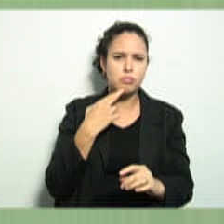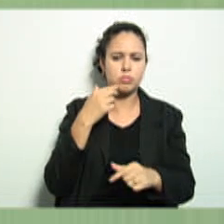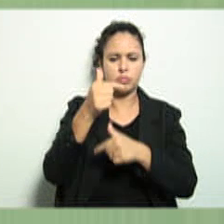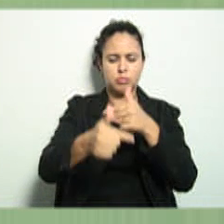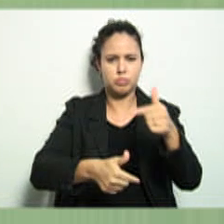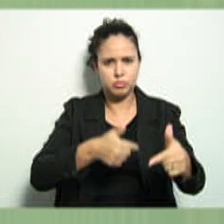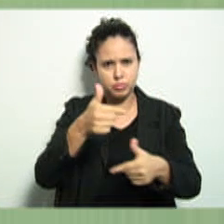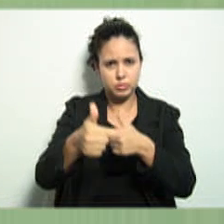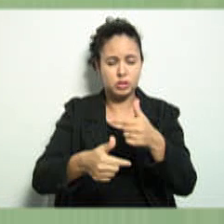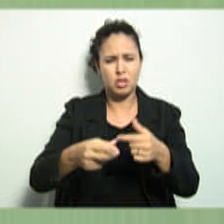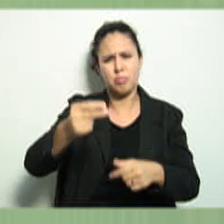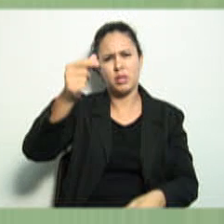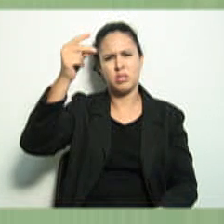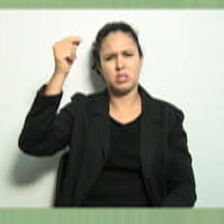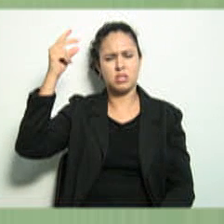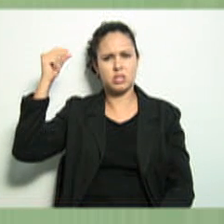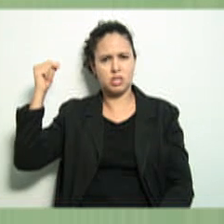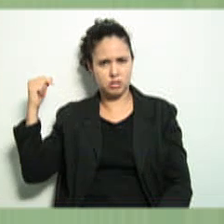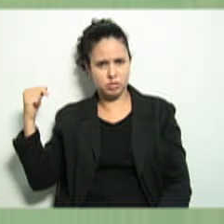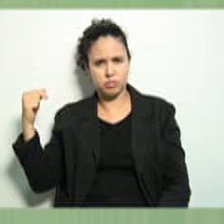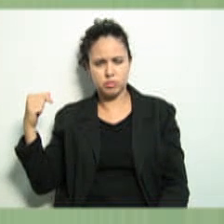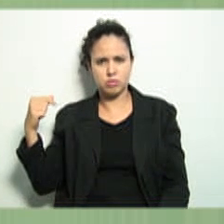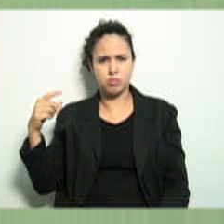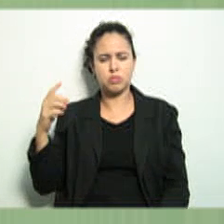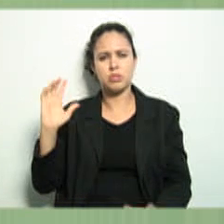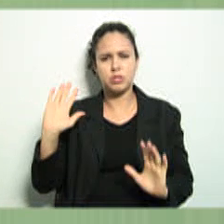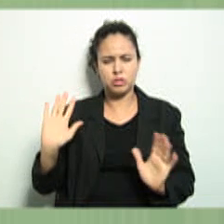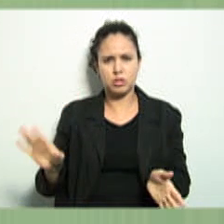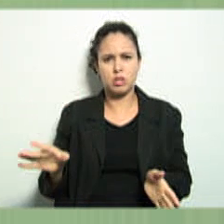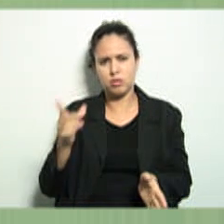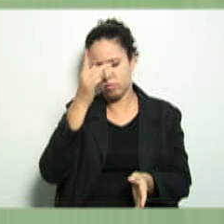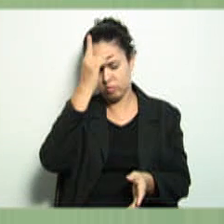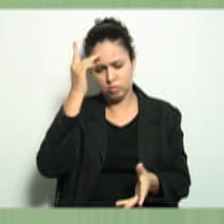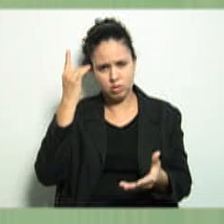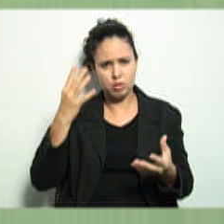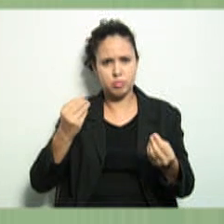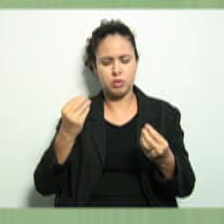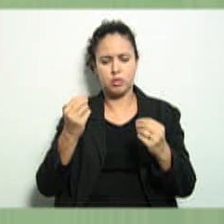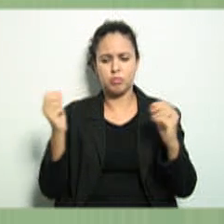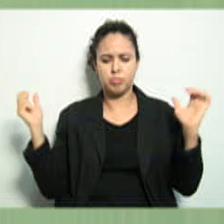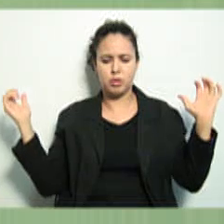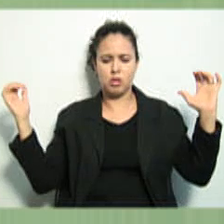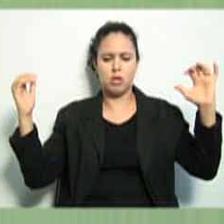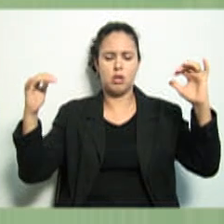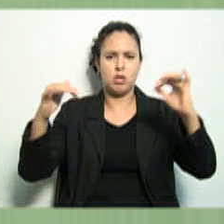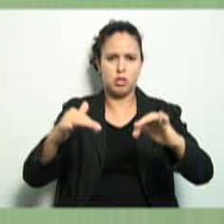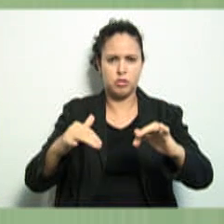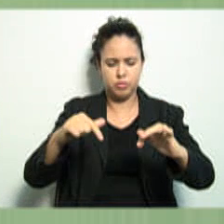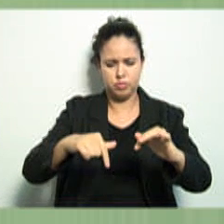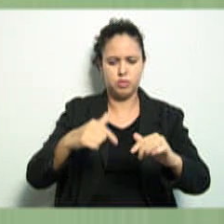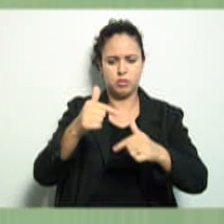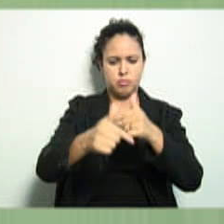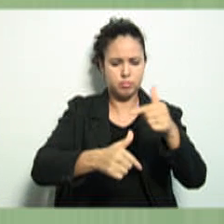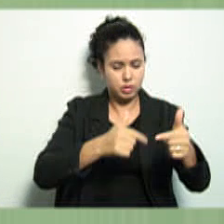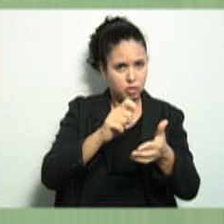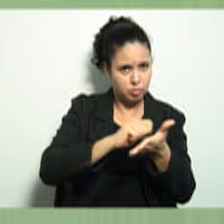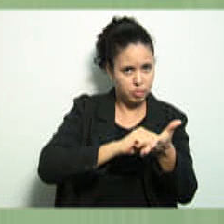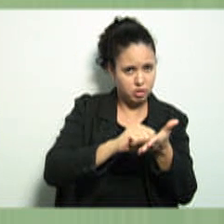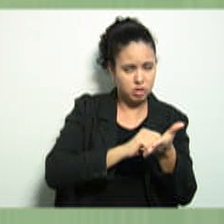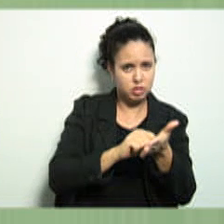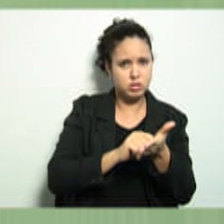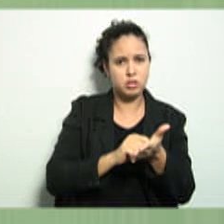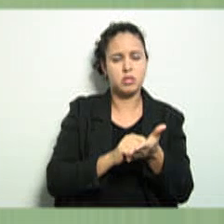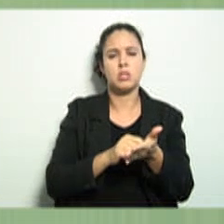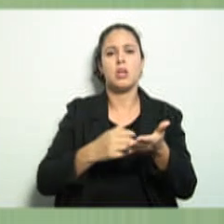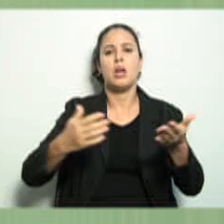era muito nordestino, ele mudou um pouco de perfil, dada a mudança de região da exploração econômica dentro do nosso estado. Ela